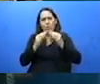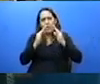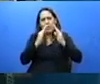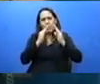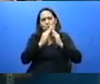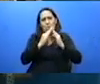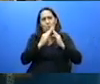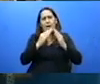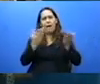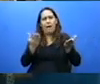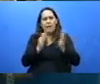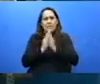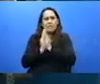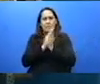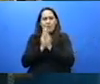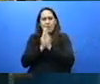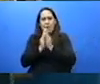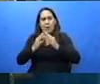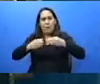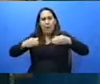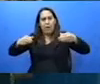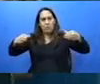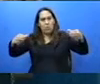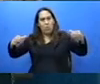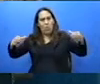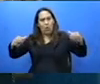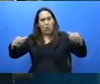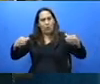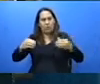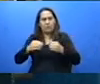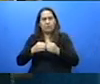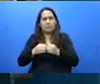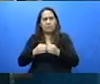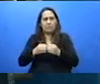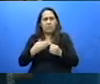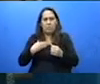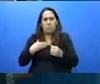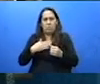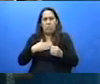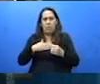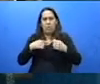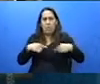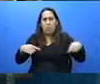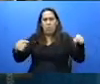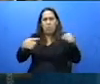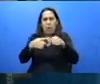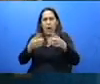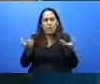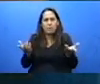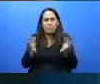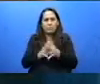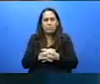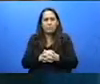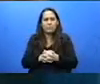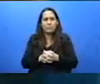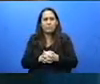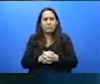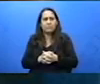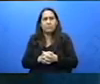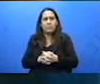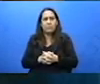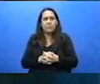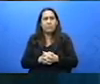ser maior do que o quarto dela e ficar guardada dentro do quarto? Sabe por quê? Olha aqui a pista que ela nos dá. Com